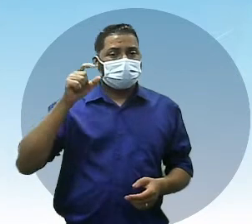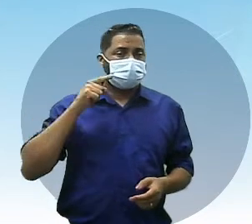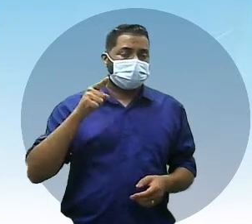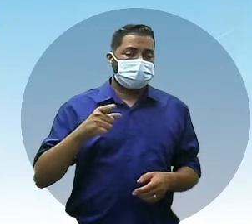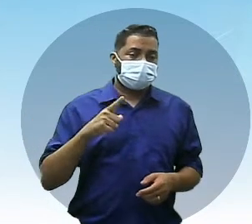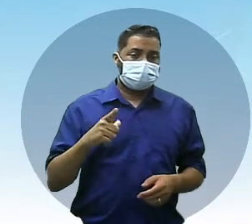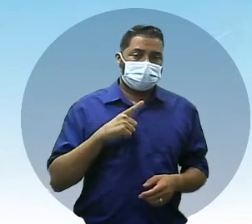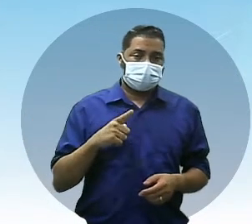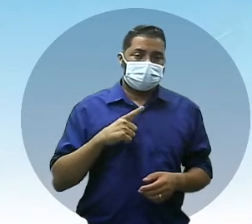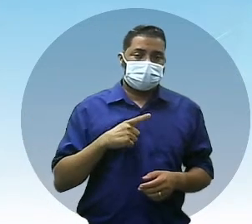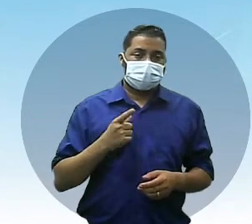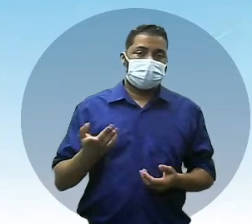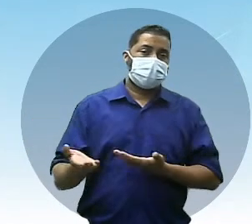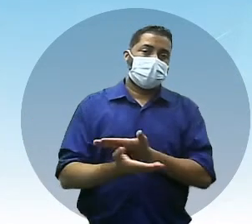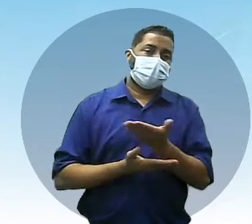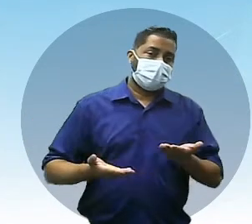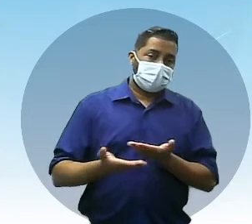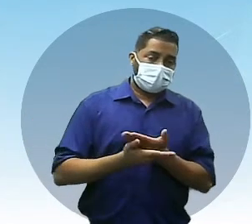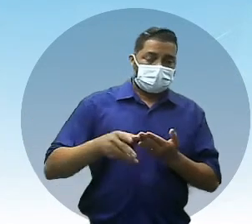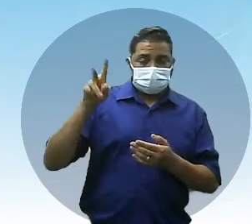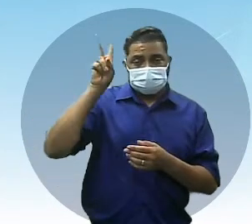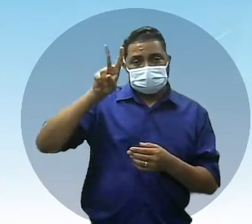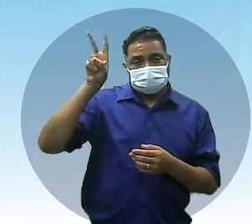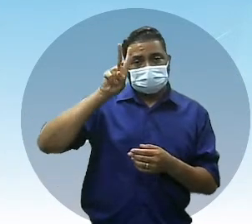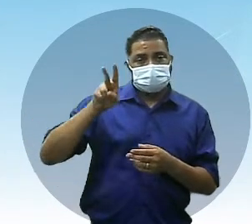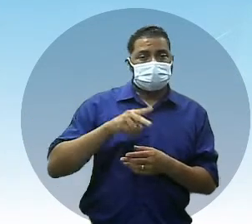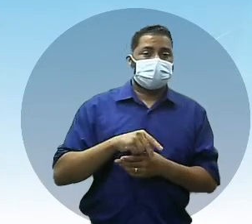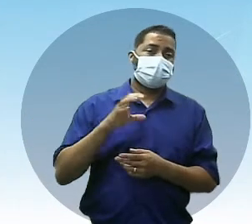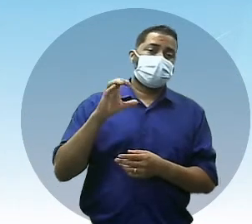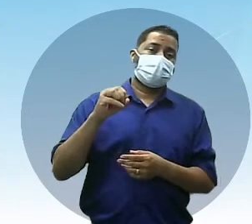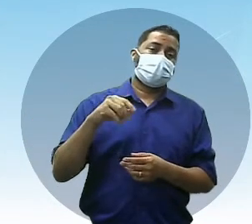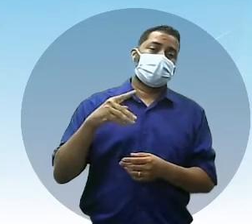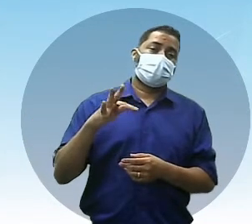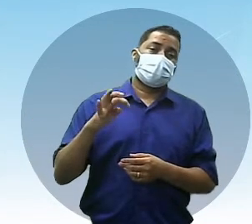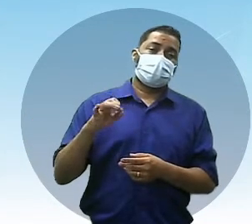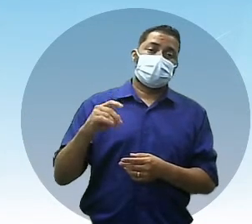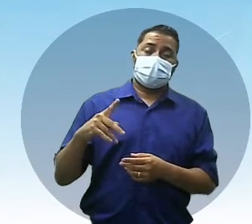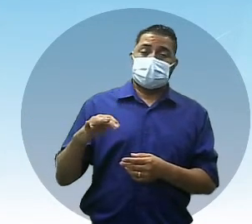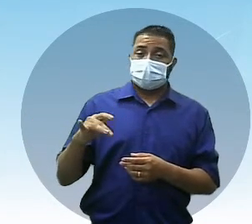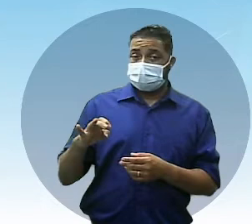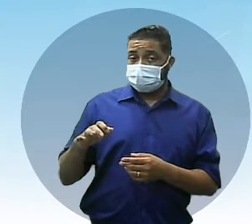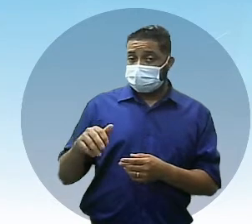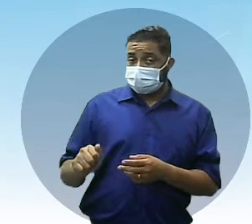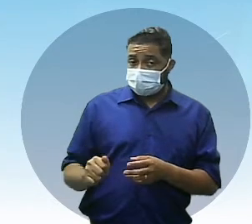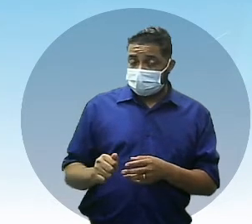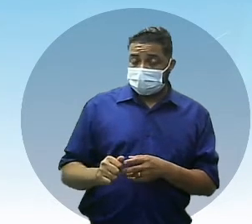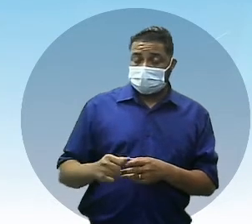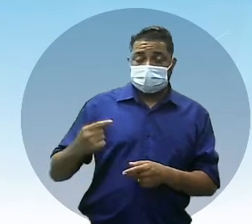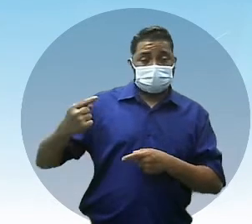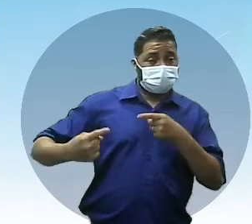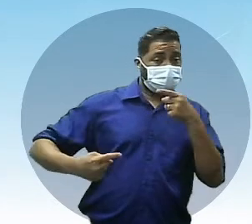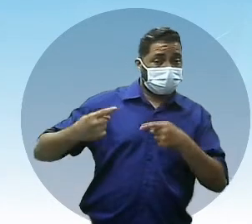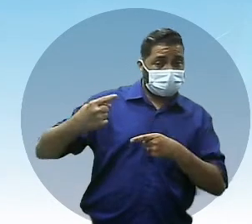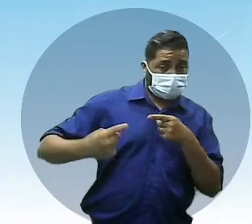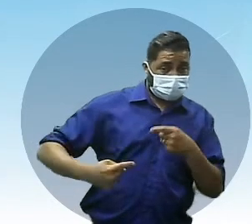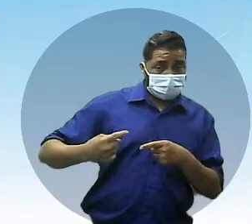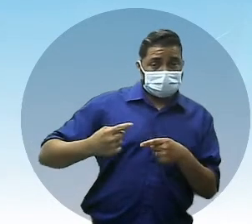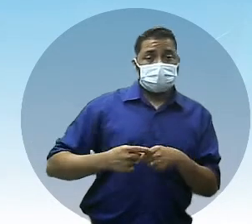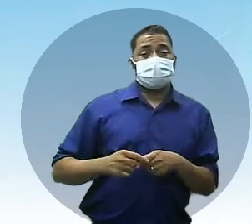par dessa relação de história contemporânea, tá certo? Essa relação dos conflitos